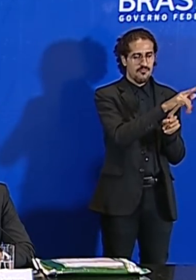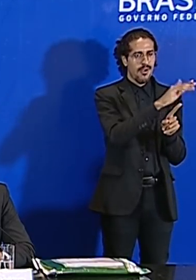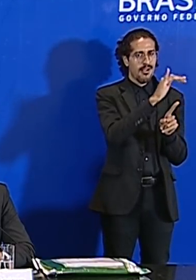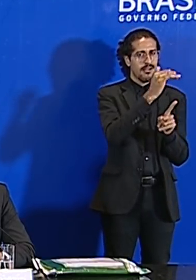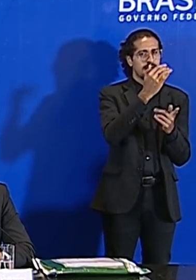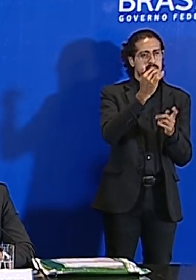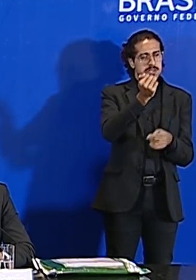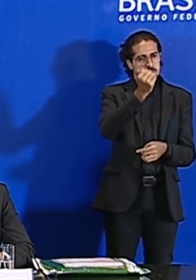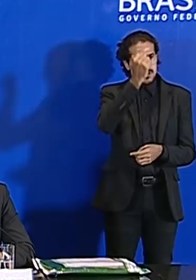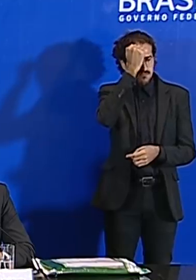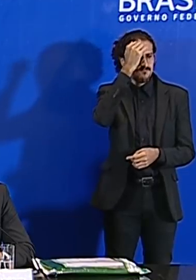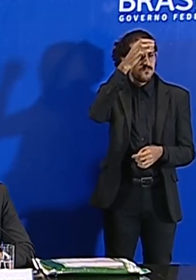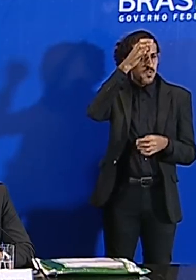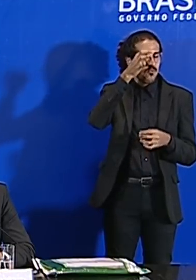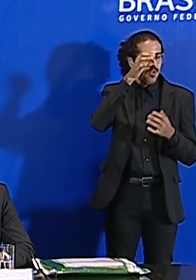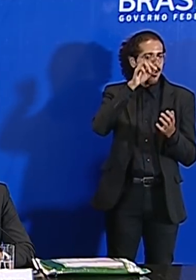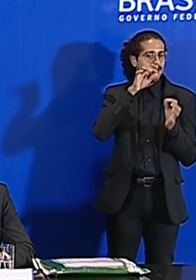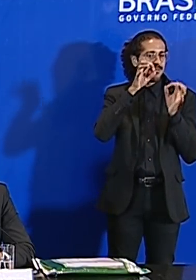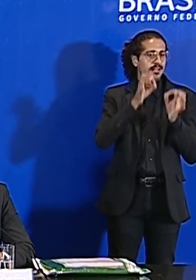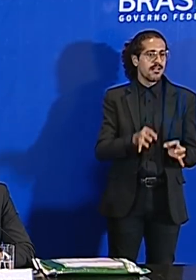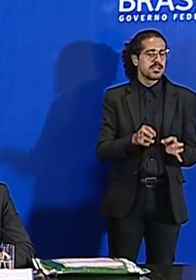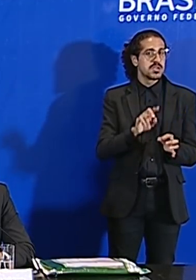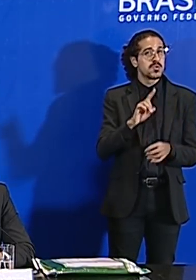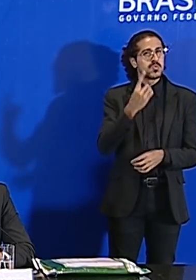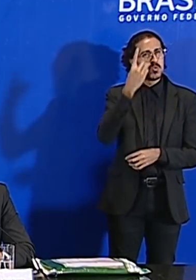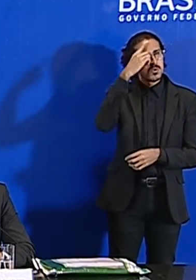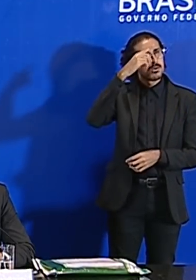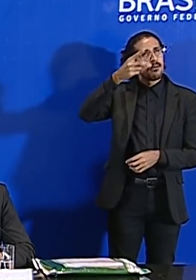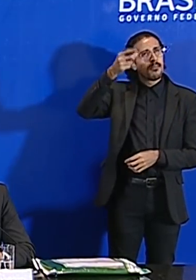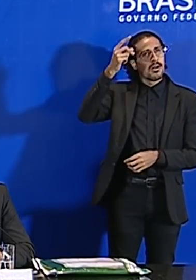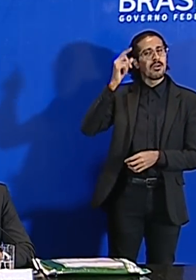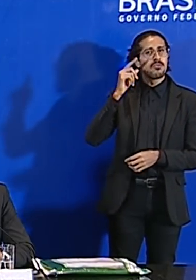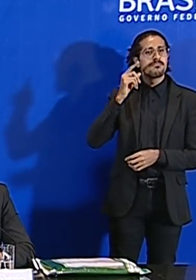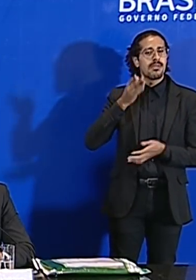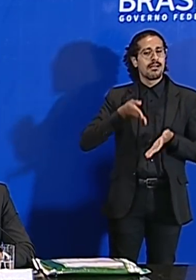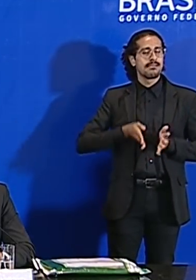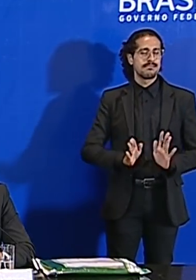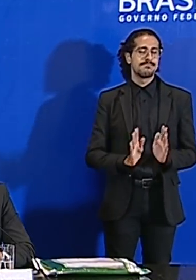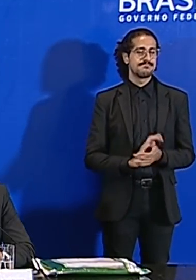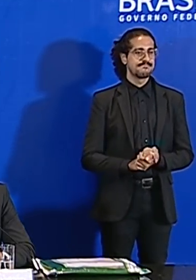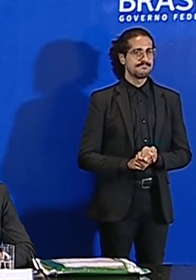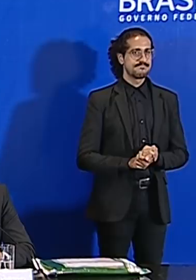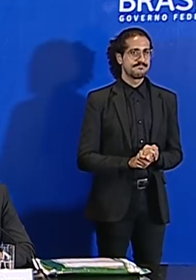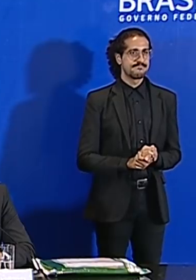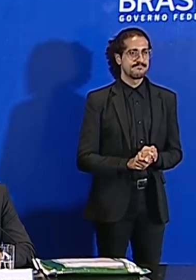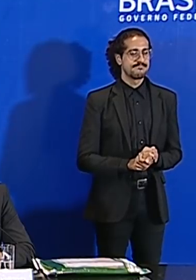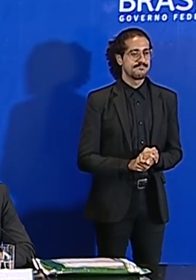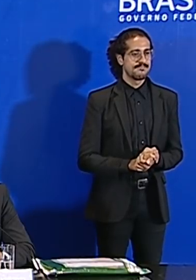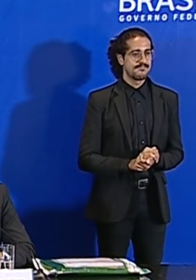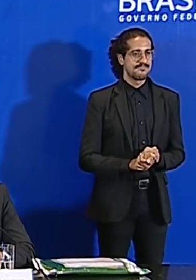arrepender amargamente de ter um dia vindo ao mundo. Ok?